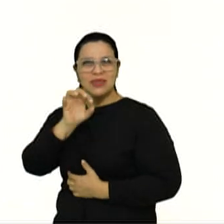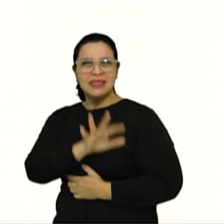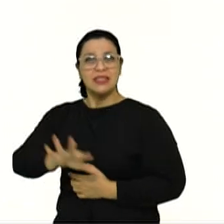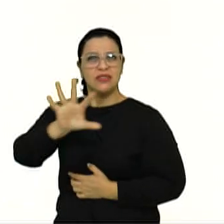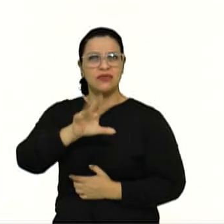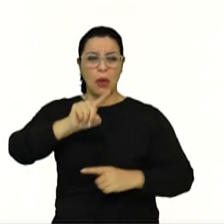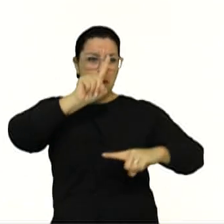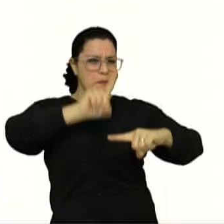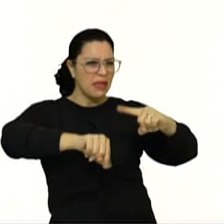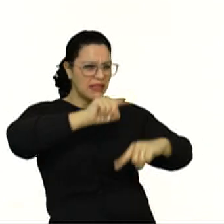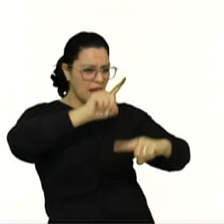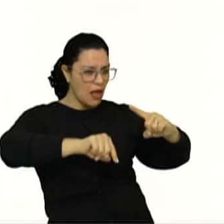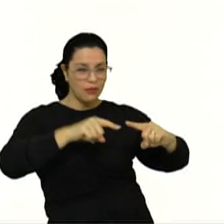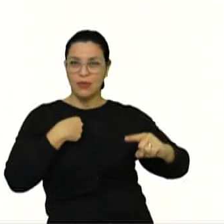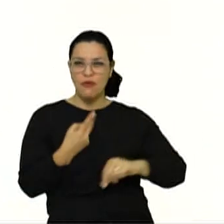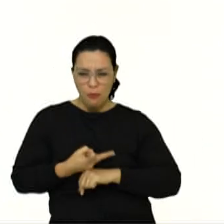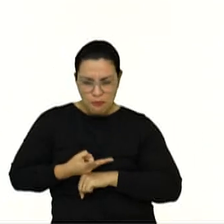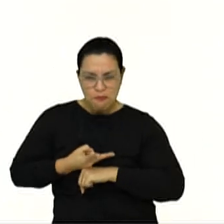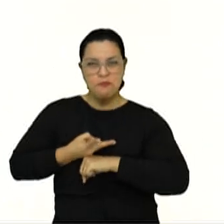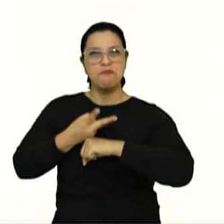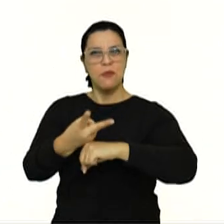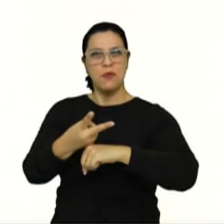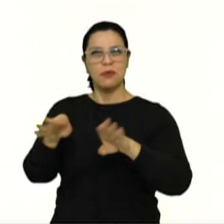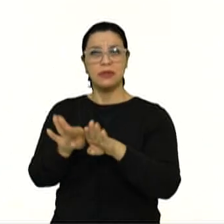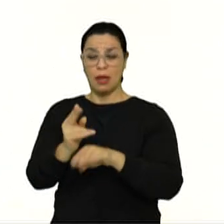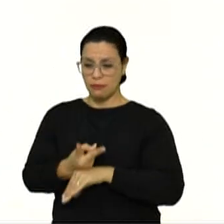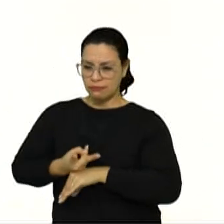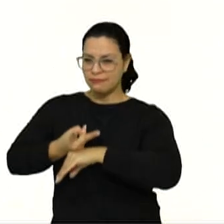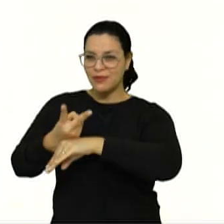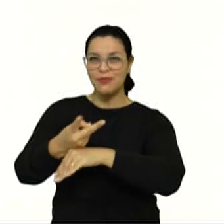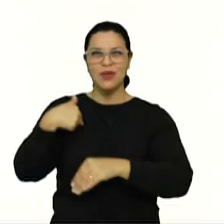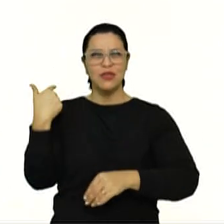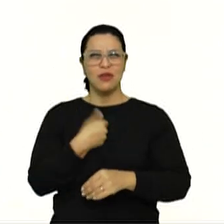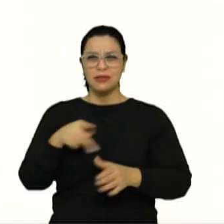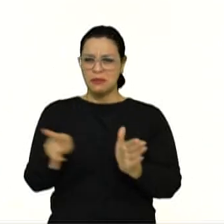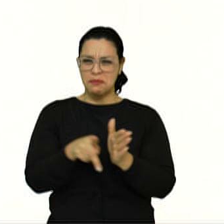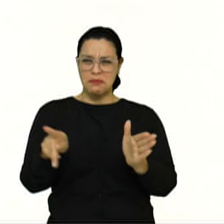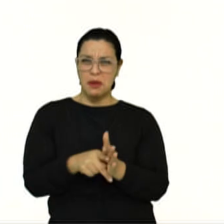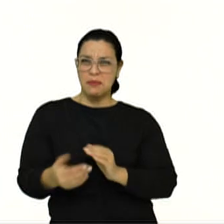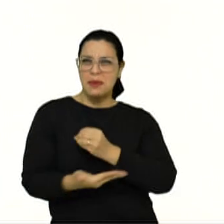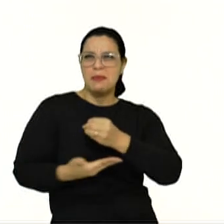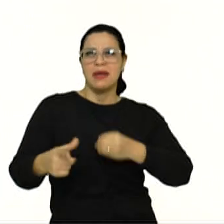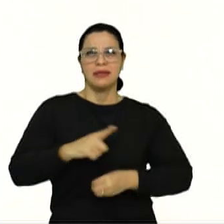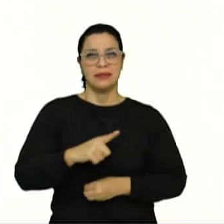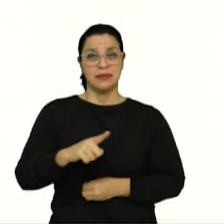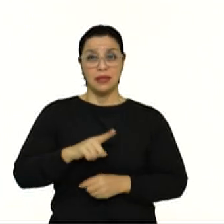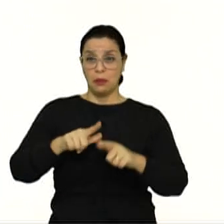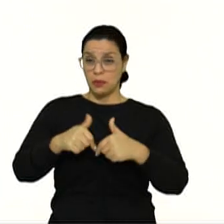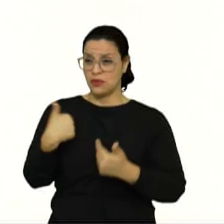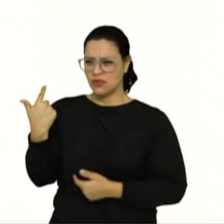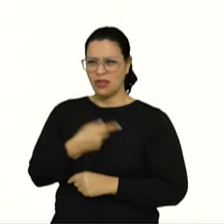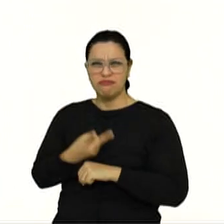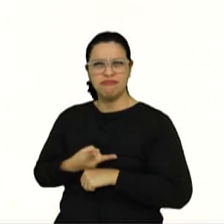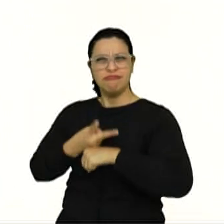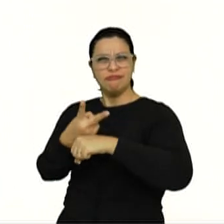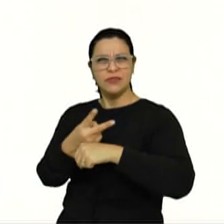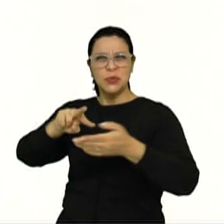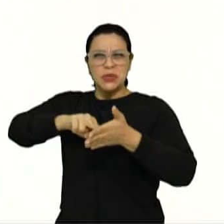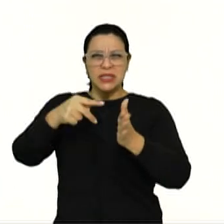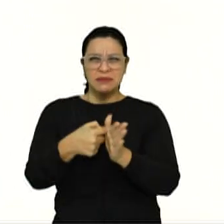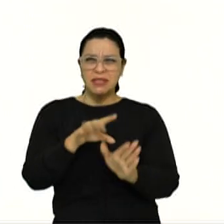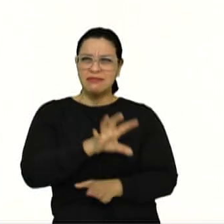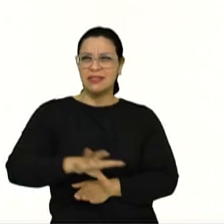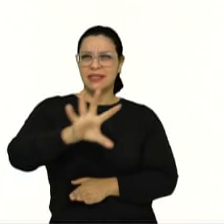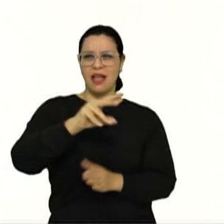nas coisas, tem que ser buscado, numa busca que é sua própria fundação. Só buscar o sentido